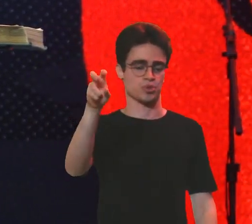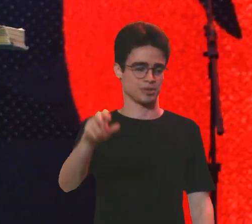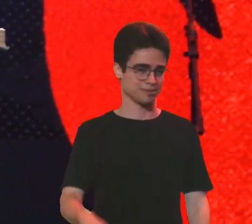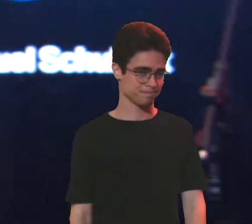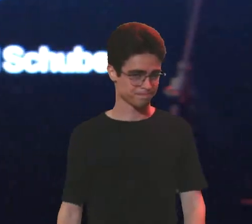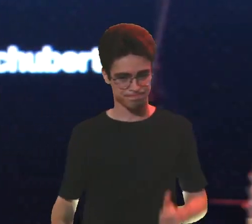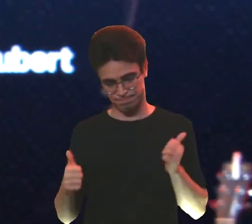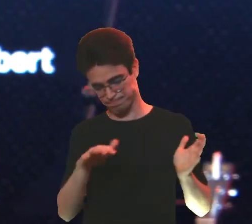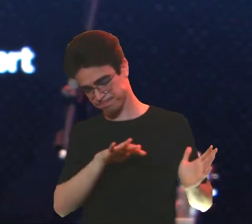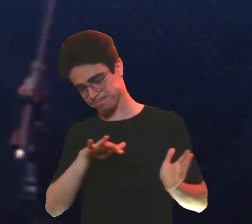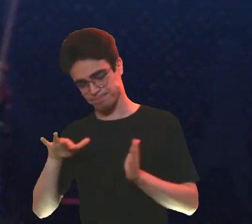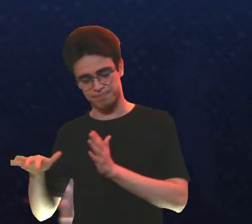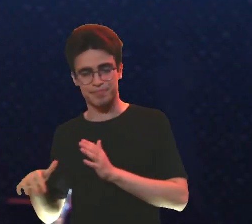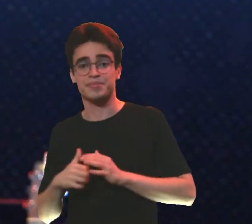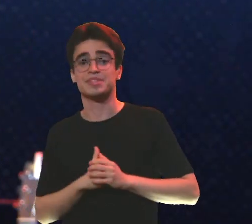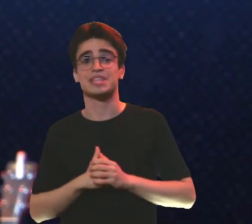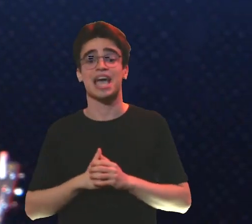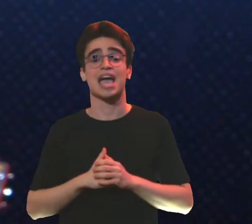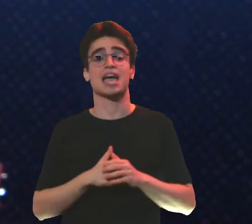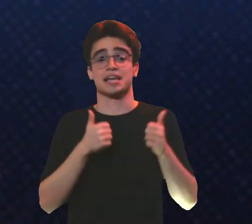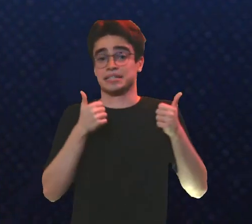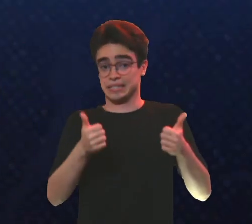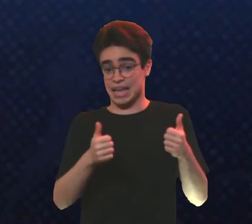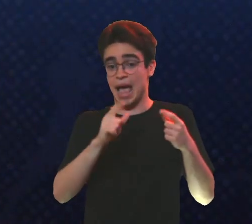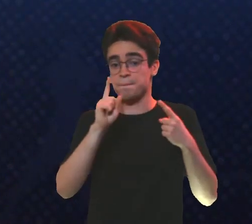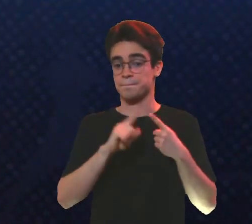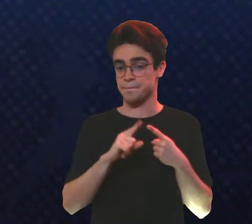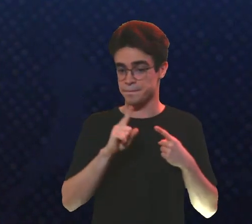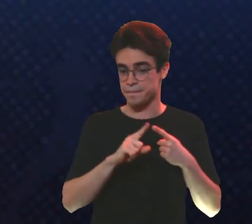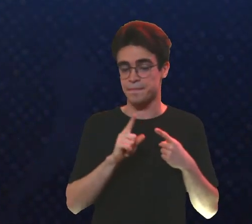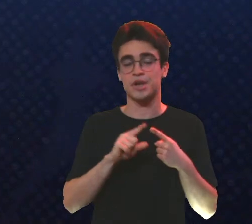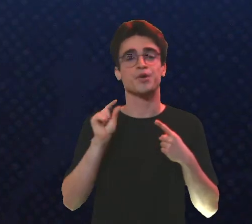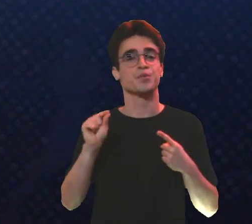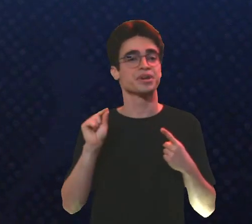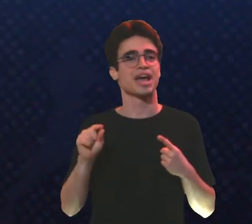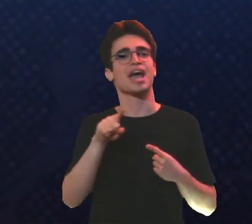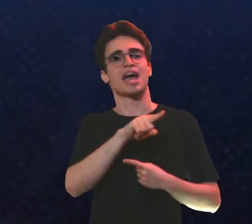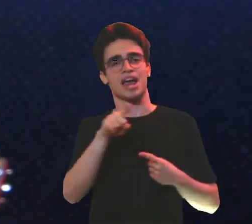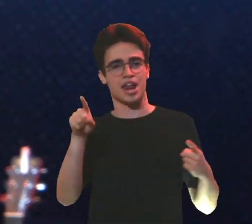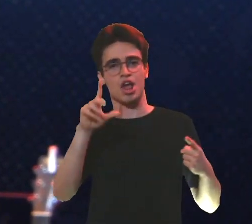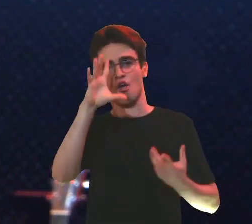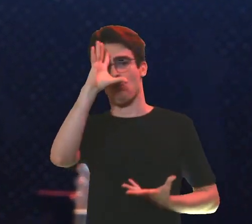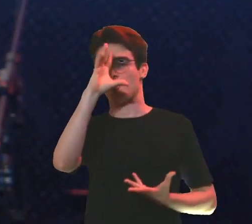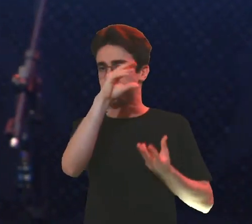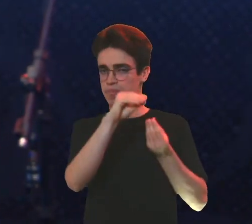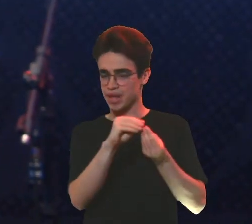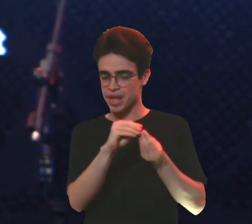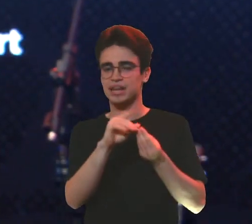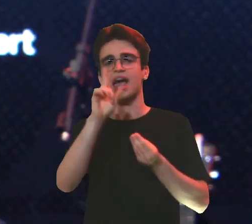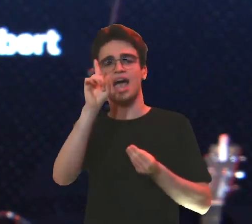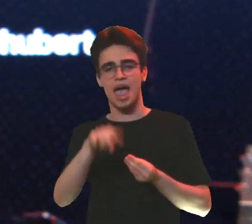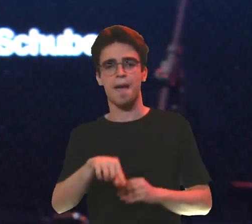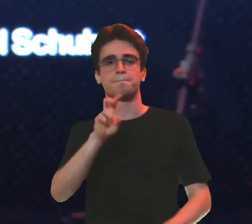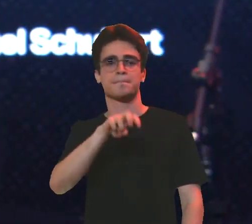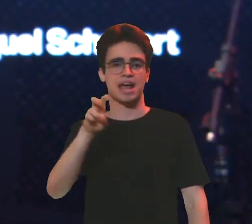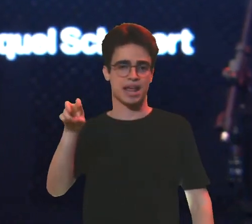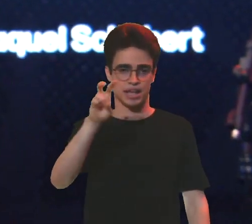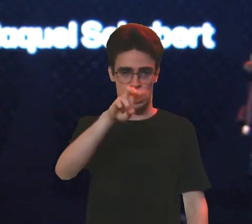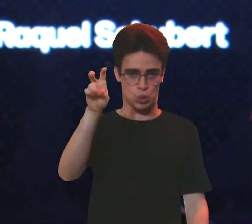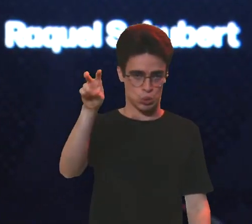A segunda marca do herói da fé, então a primeira aí, é que eles entendem, heróis da fé entendem que são